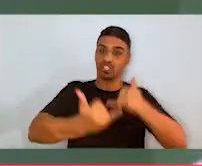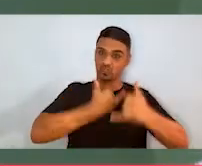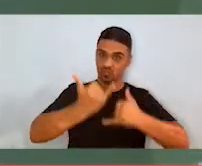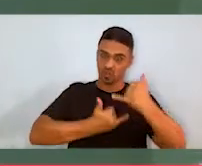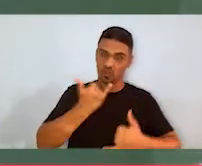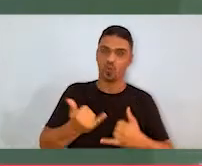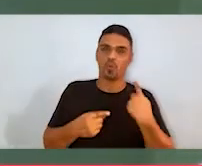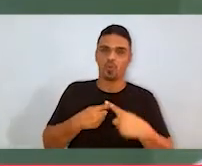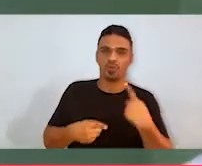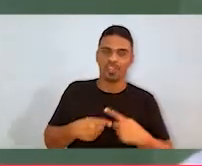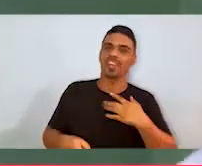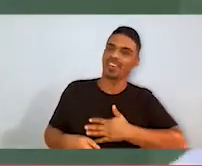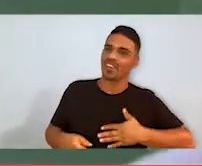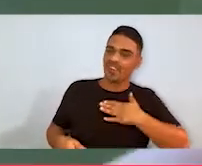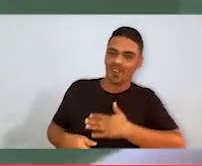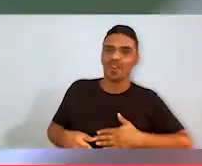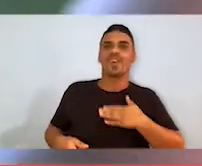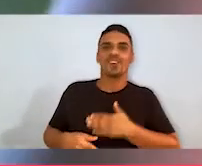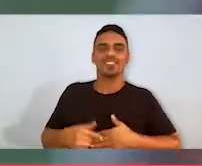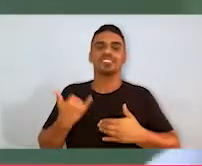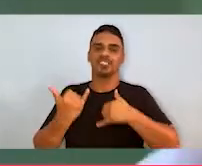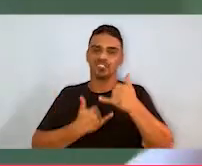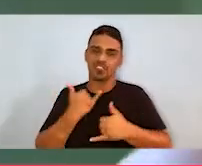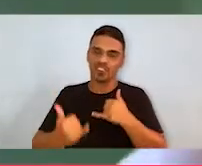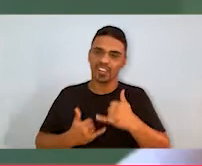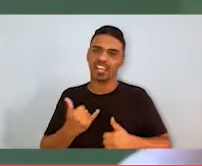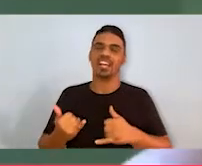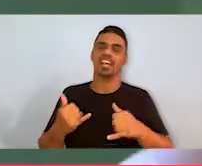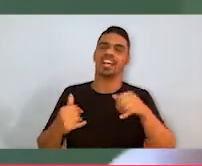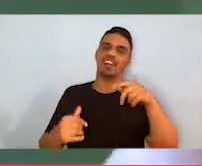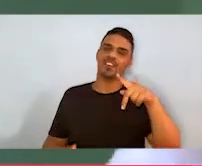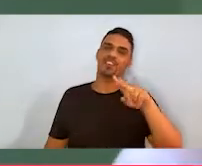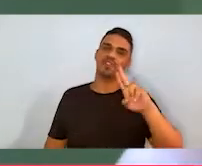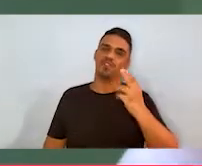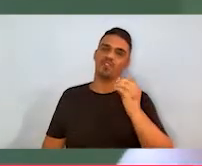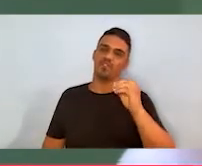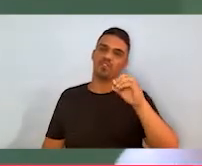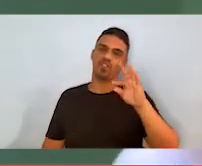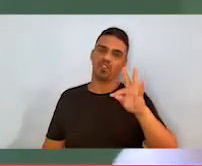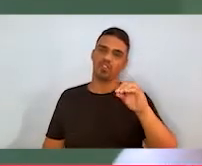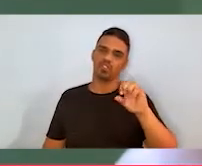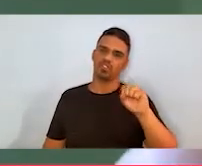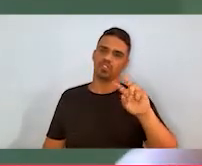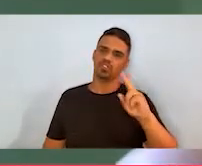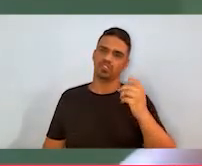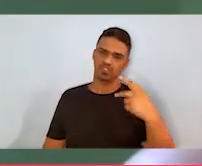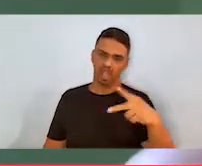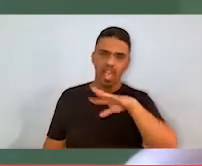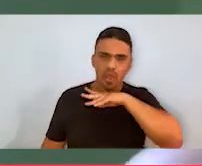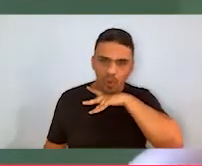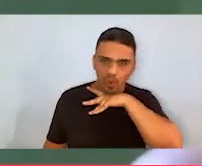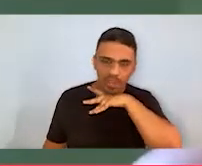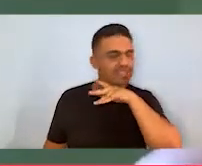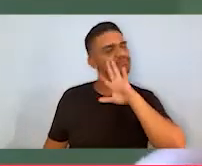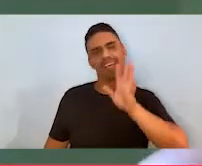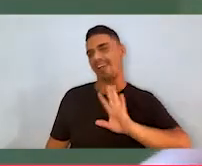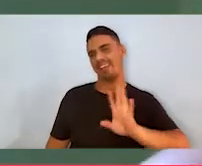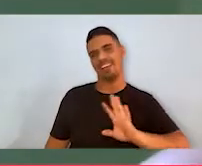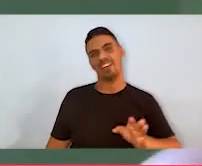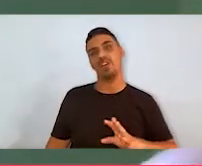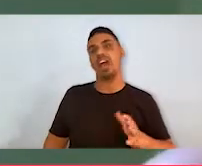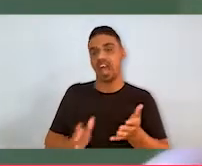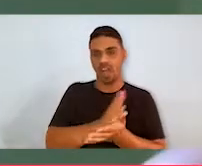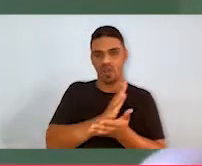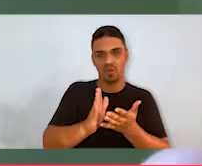Game Maker, e gosta muito de jogar aquelas layers de Photoshop em cima das coisas. Isso é ruim, não. Eu já fiz isso para um cliente,